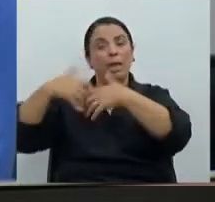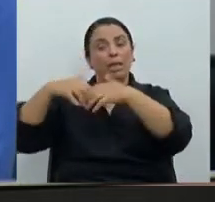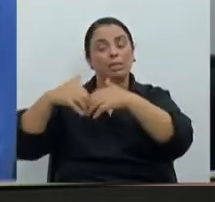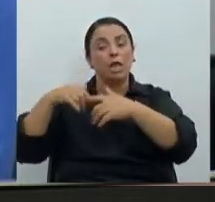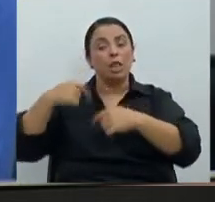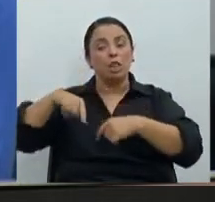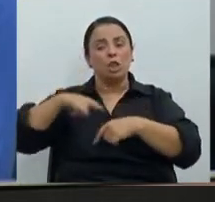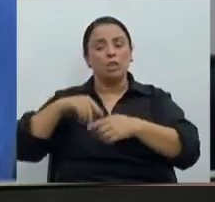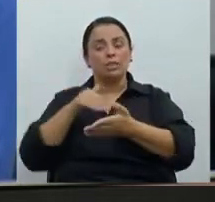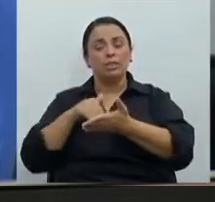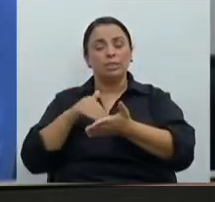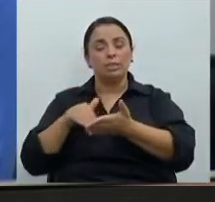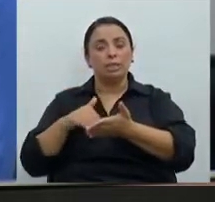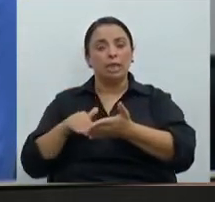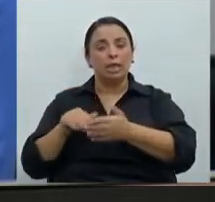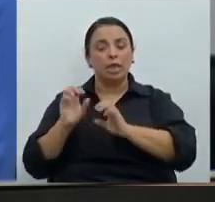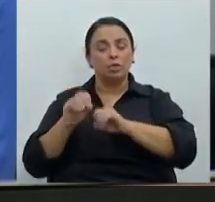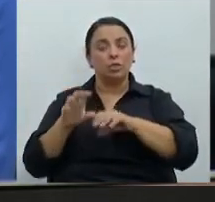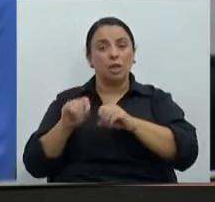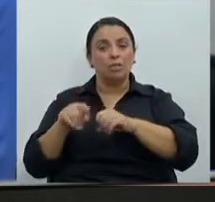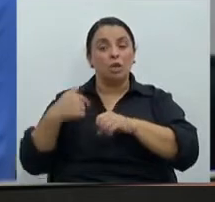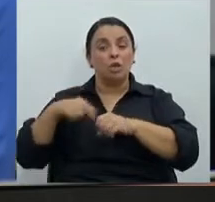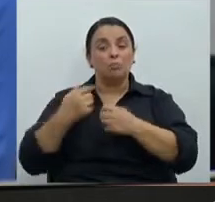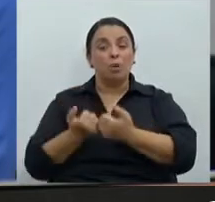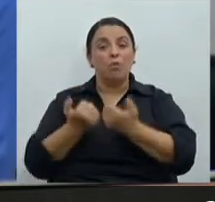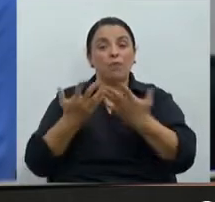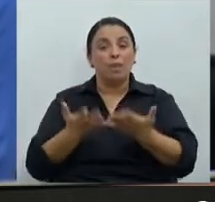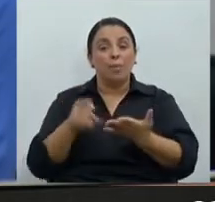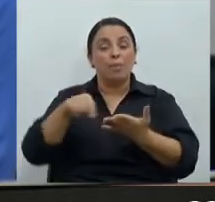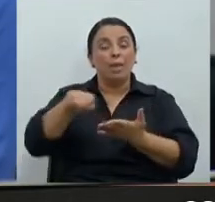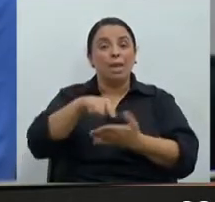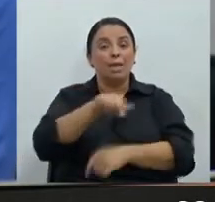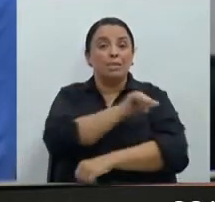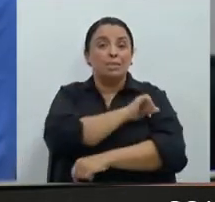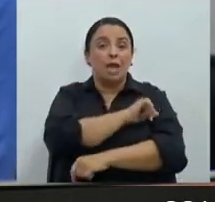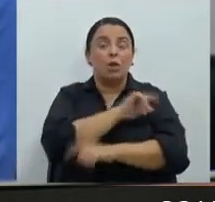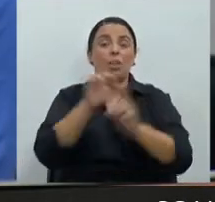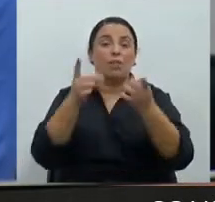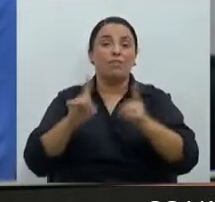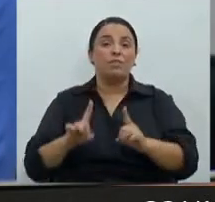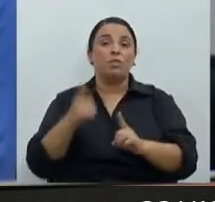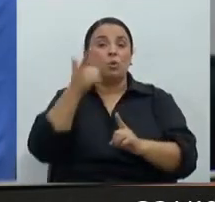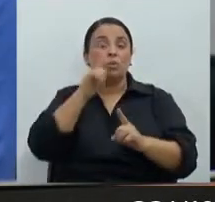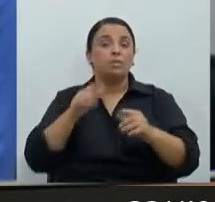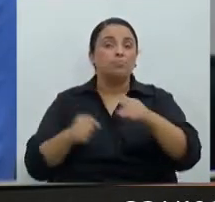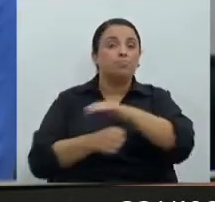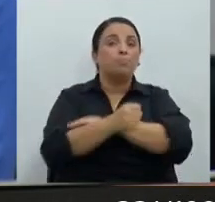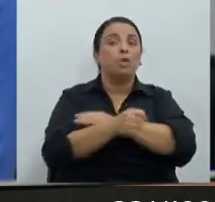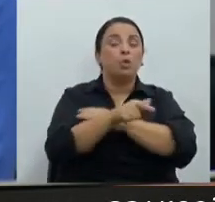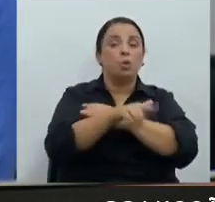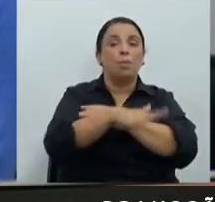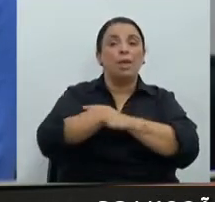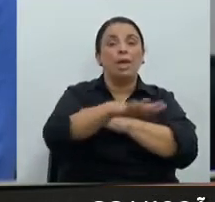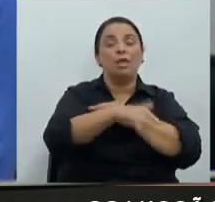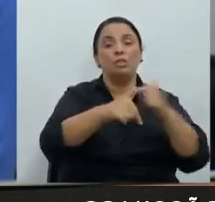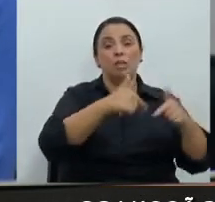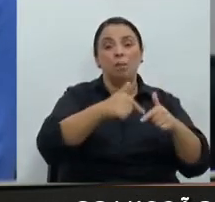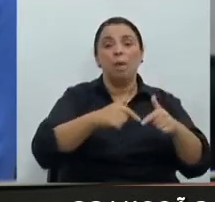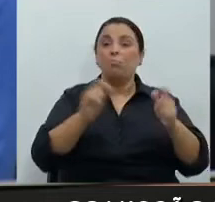ofertar para que esse estudante chegue no mercado de trabalho, né, capacitado, mas